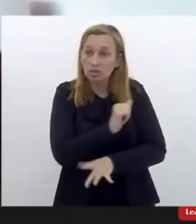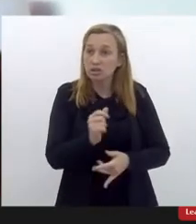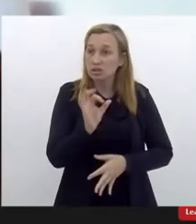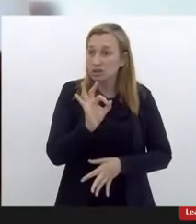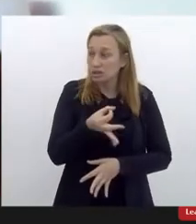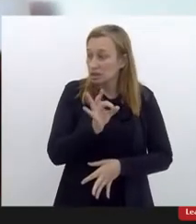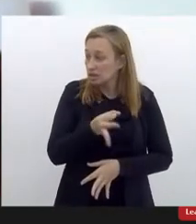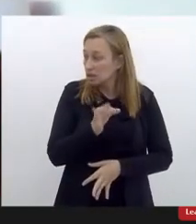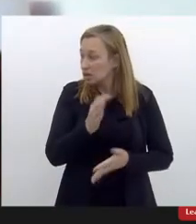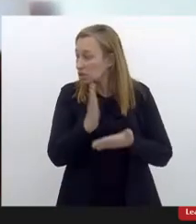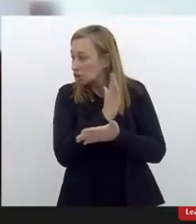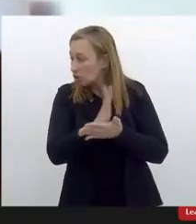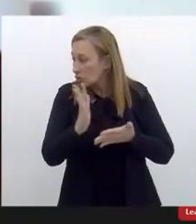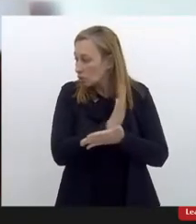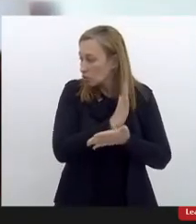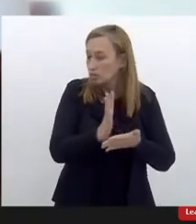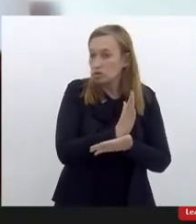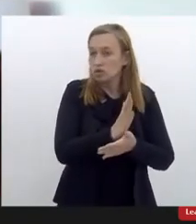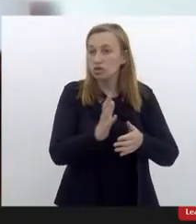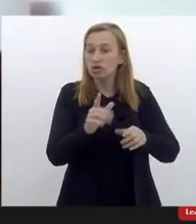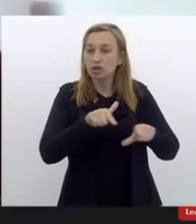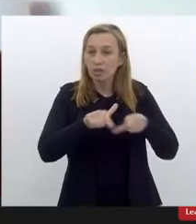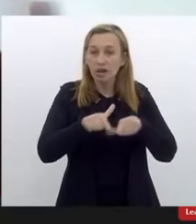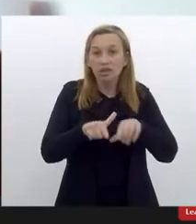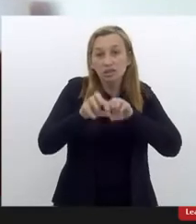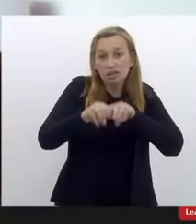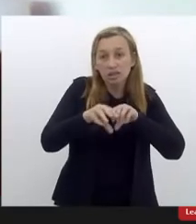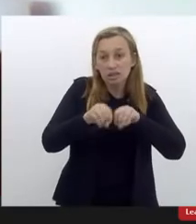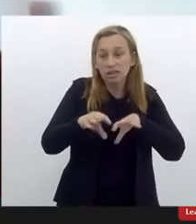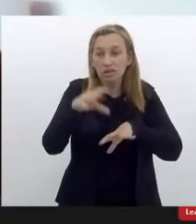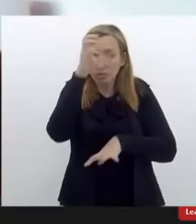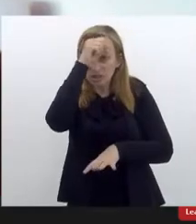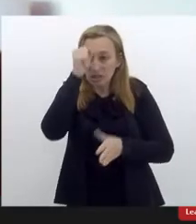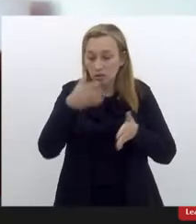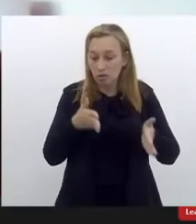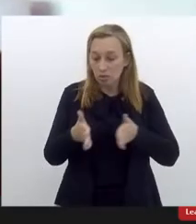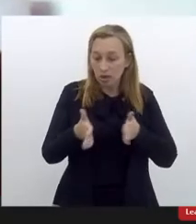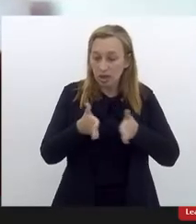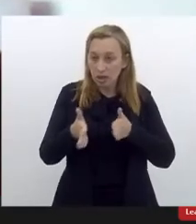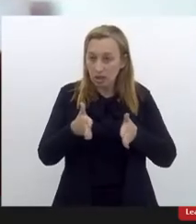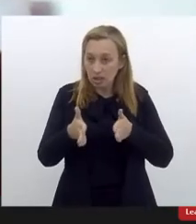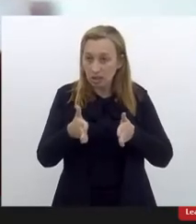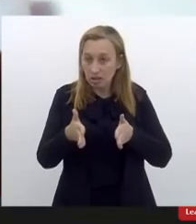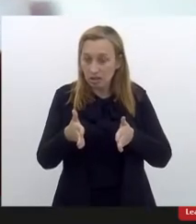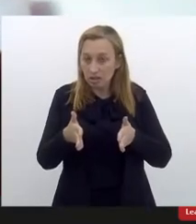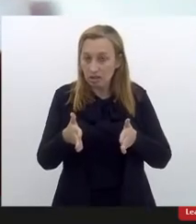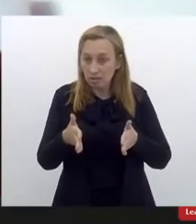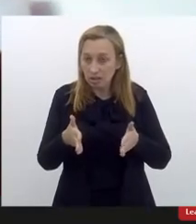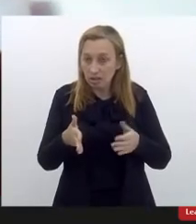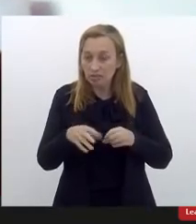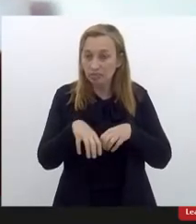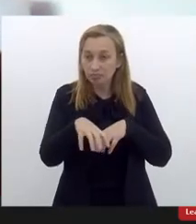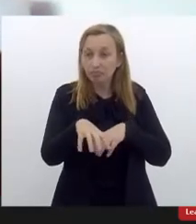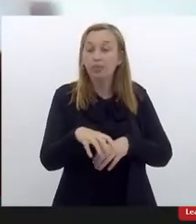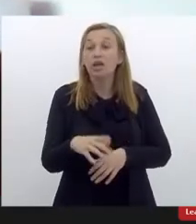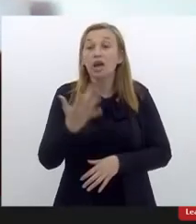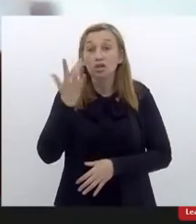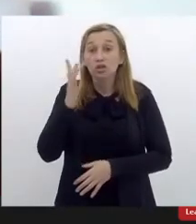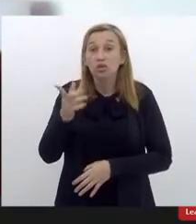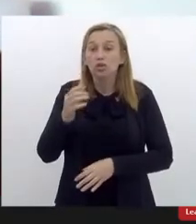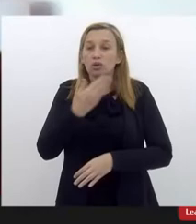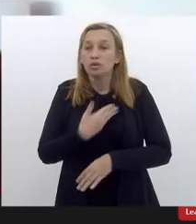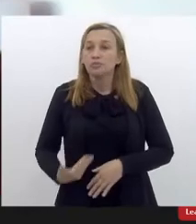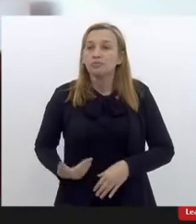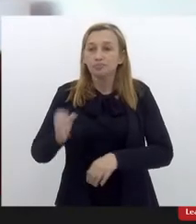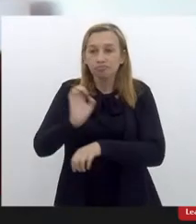garantia, né, de algum trabalho de ensino-aprendizagem num período de tanta excepcionalidade, e a gente achou que o governo